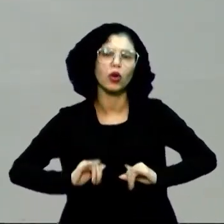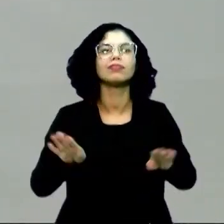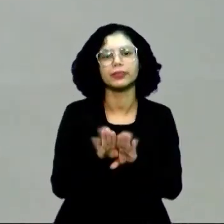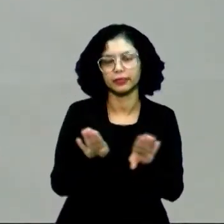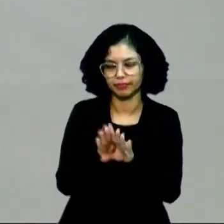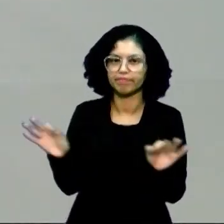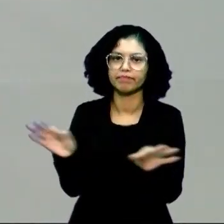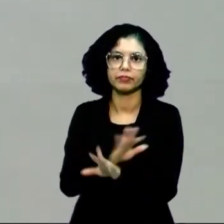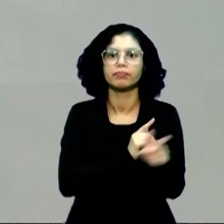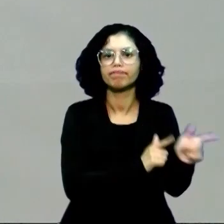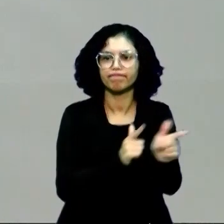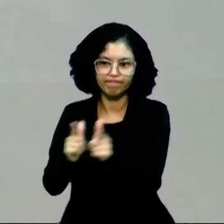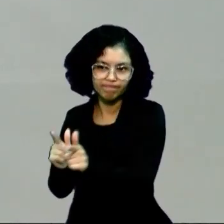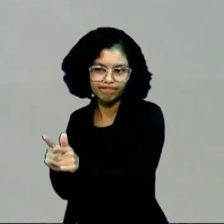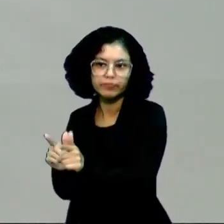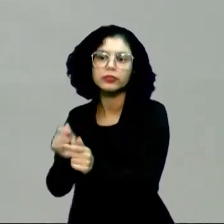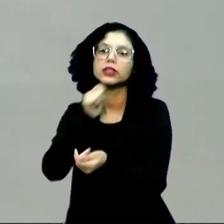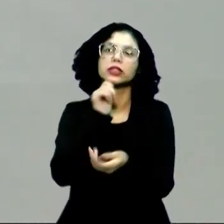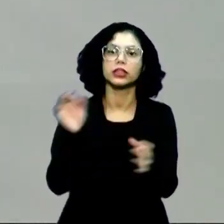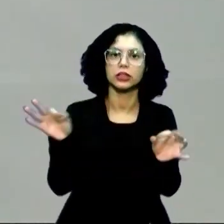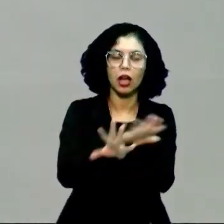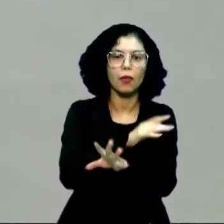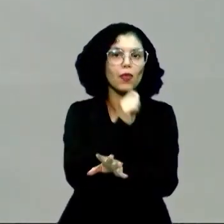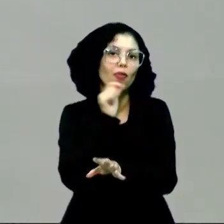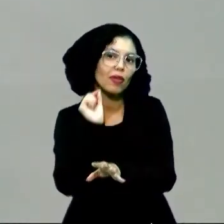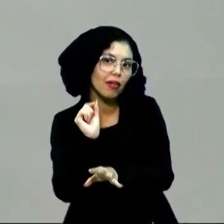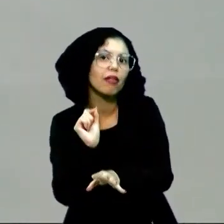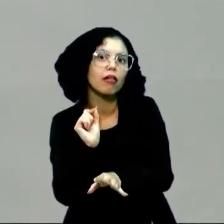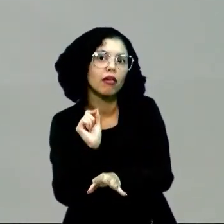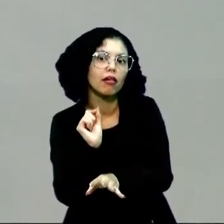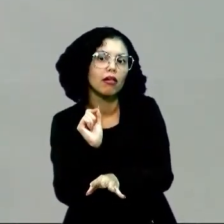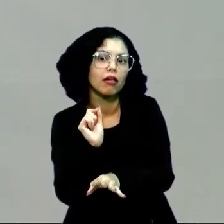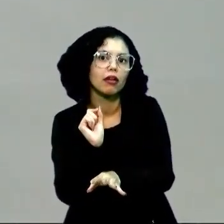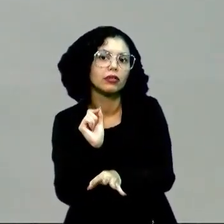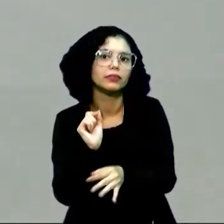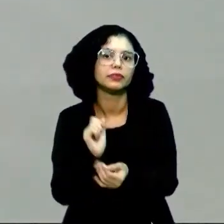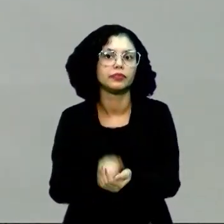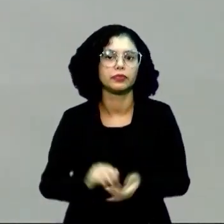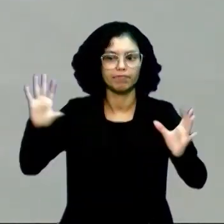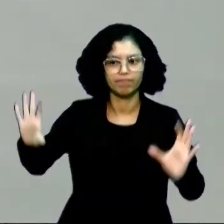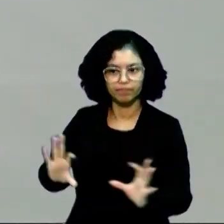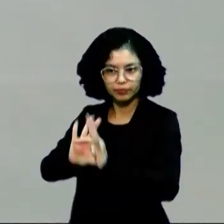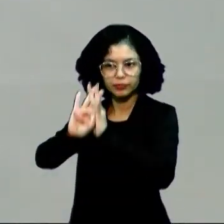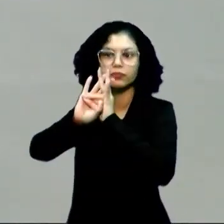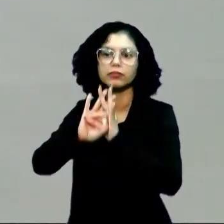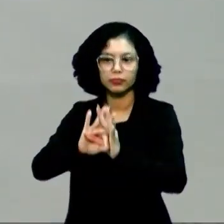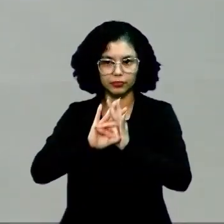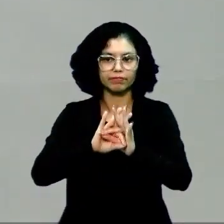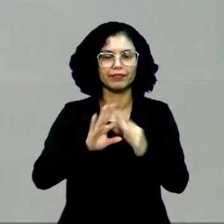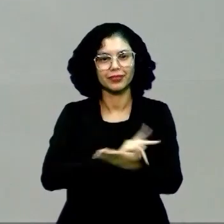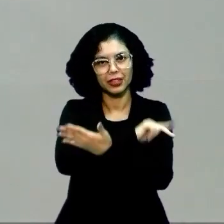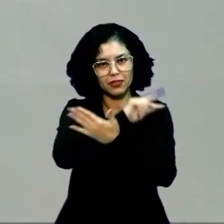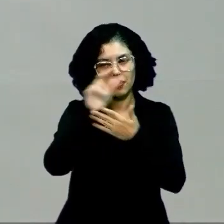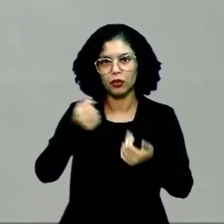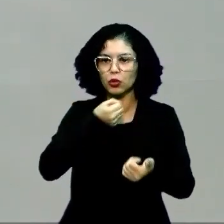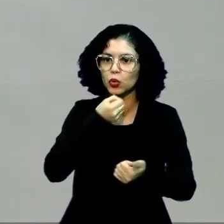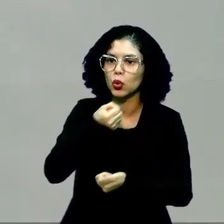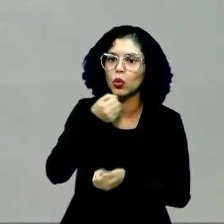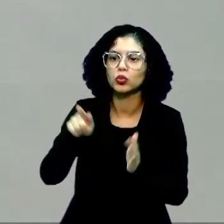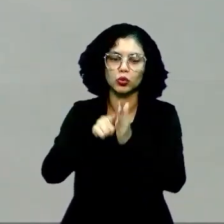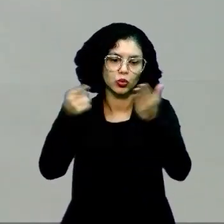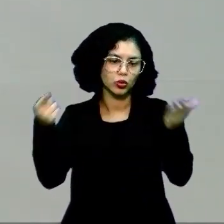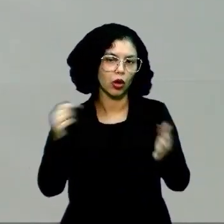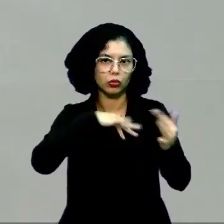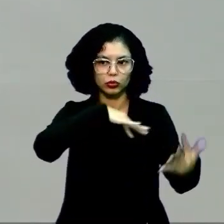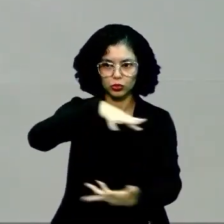tá? Atentado esse terrorista que foi justamente vinculado por vários jornais do mundo